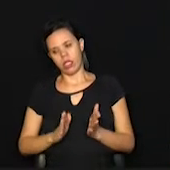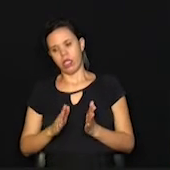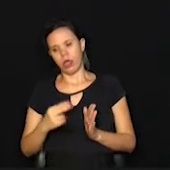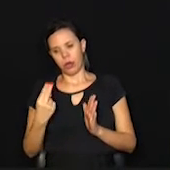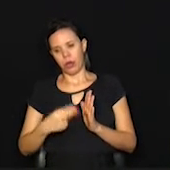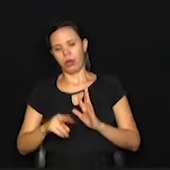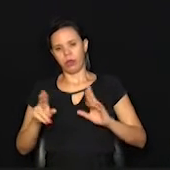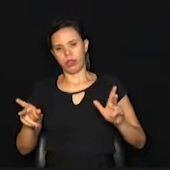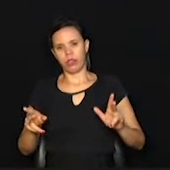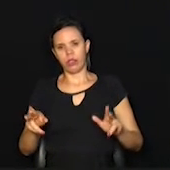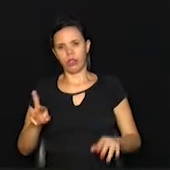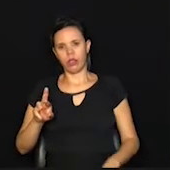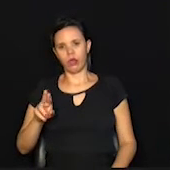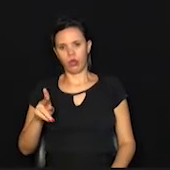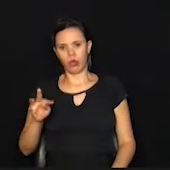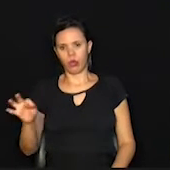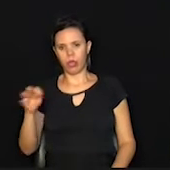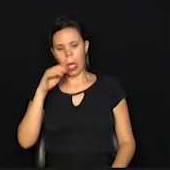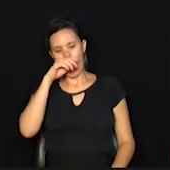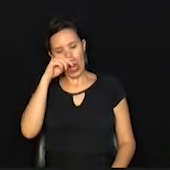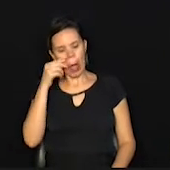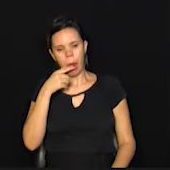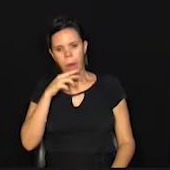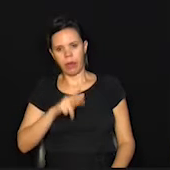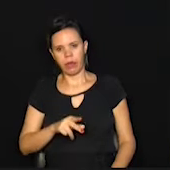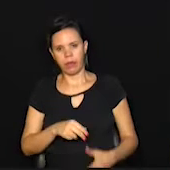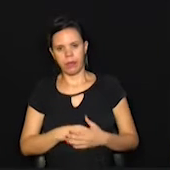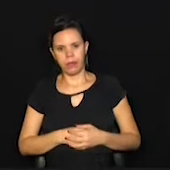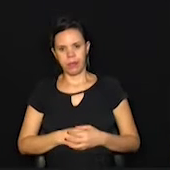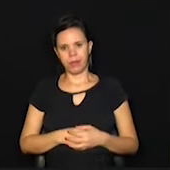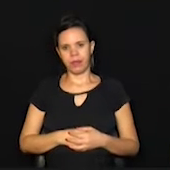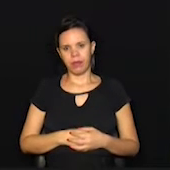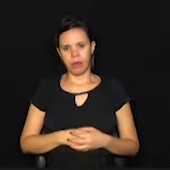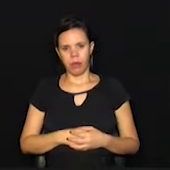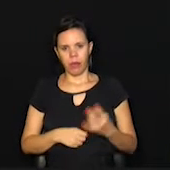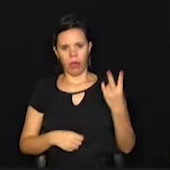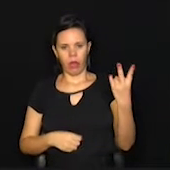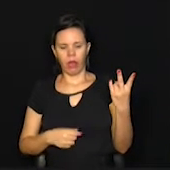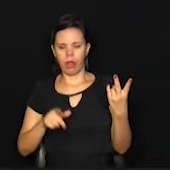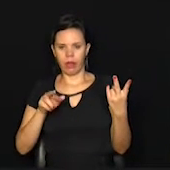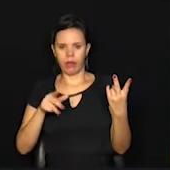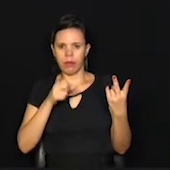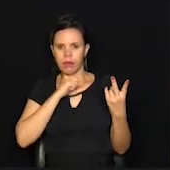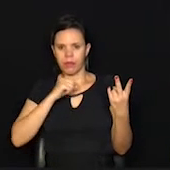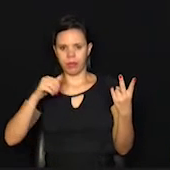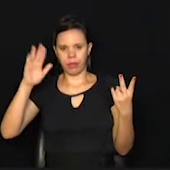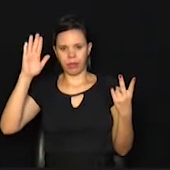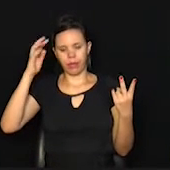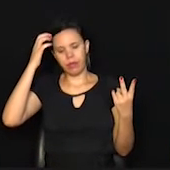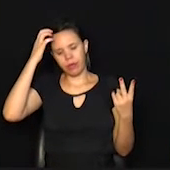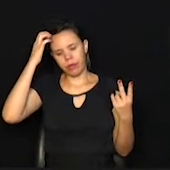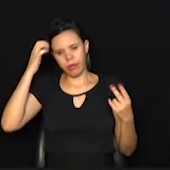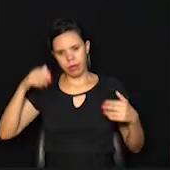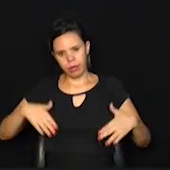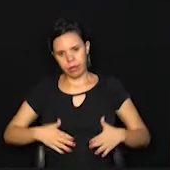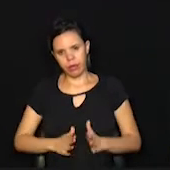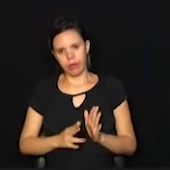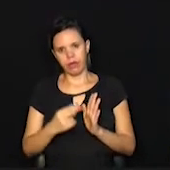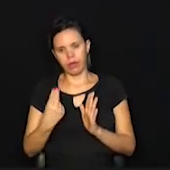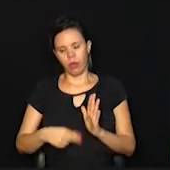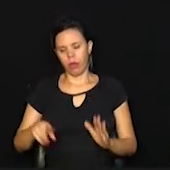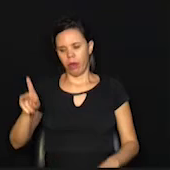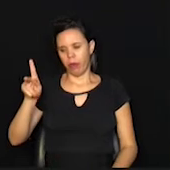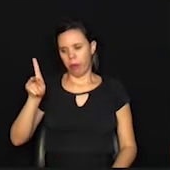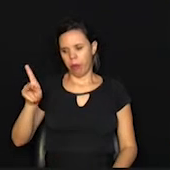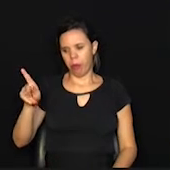de Rute e os meus irmãos por sua ver eu tenho dois irmãos mais velhos eles quando nasceram chamavam-se